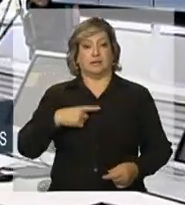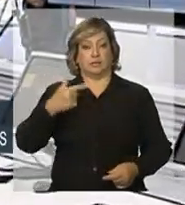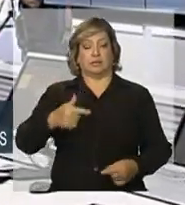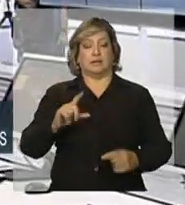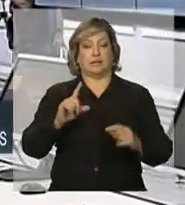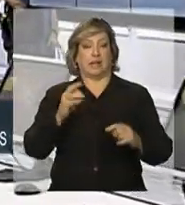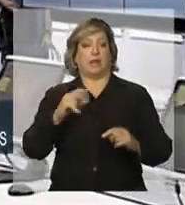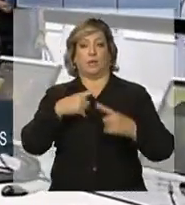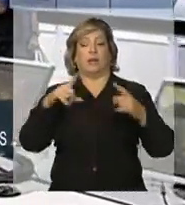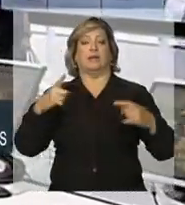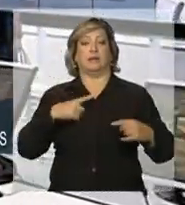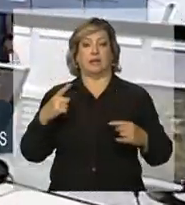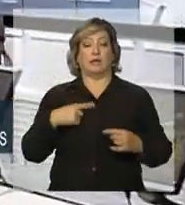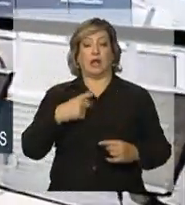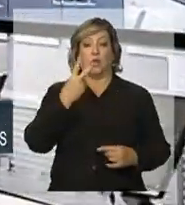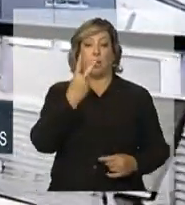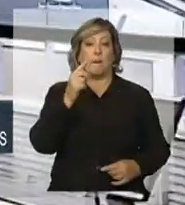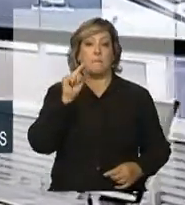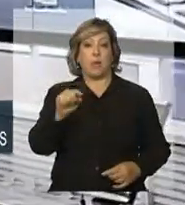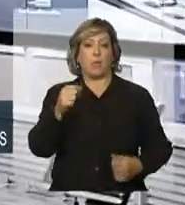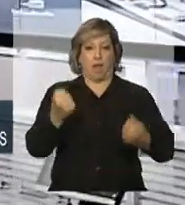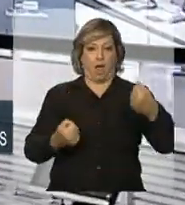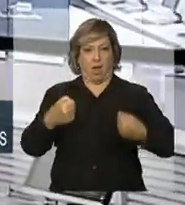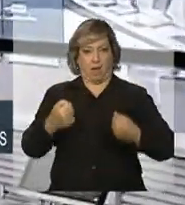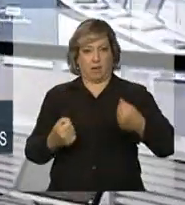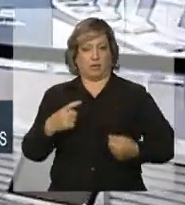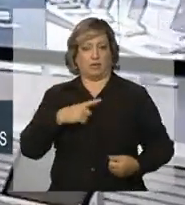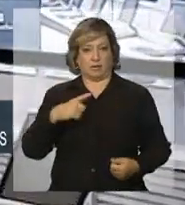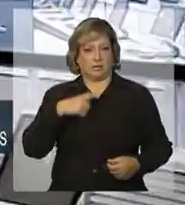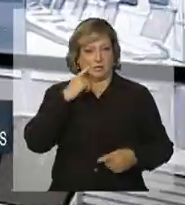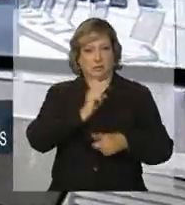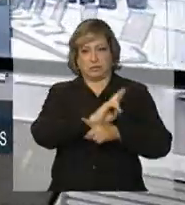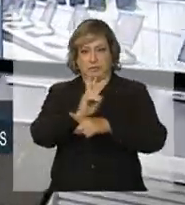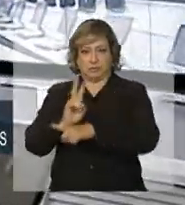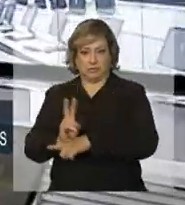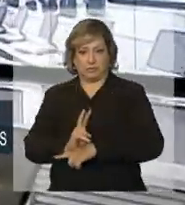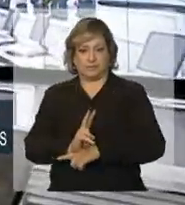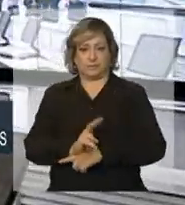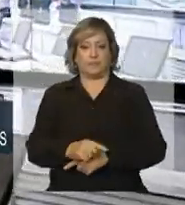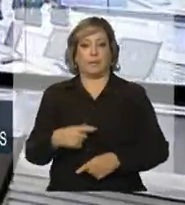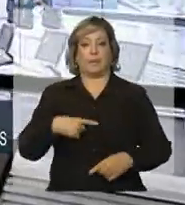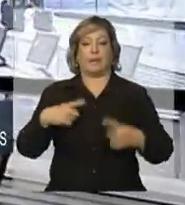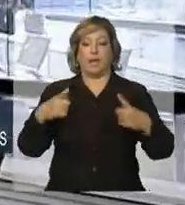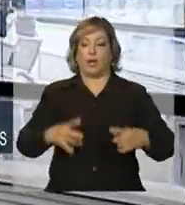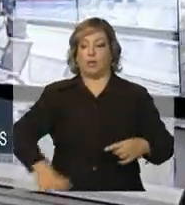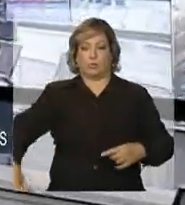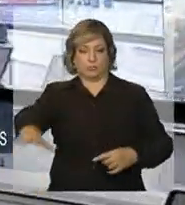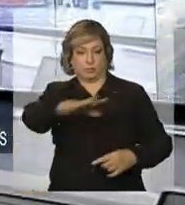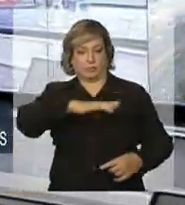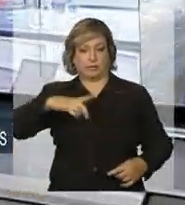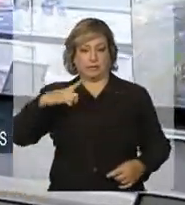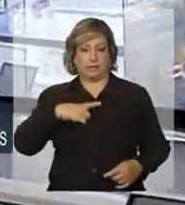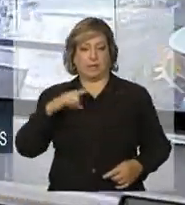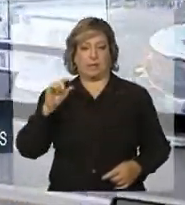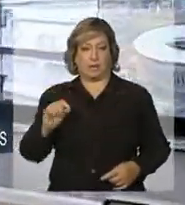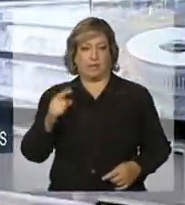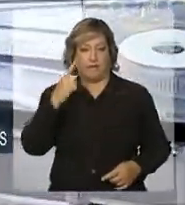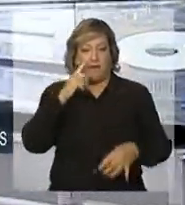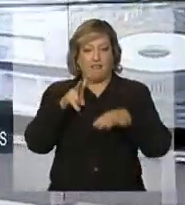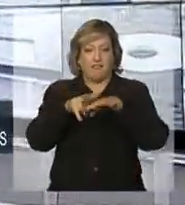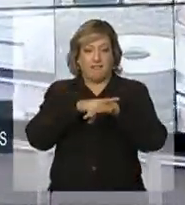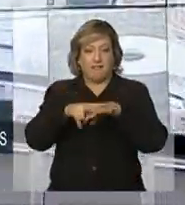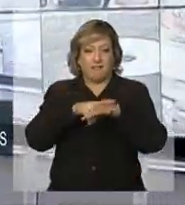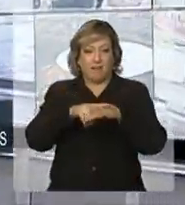suas viaturas. São 2.000 viaturas. Aquele terceiro quadro é onde as viaturas estão. Os pontinhos verdes